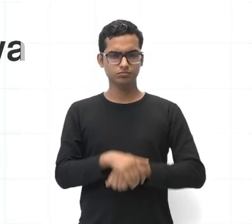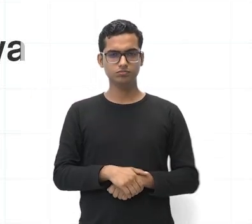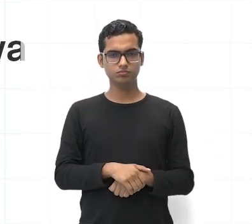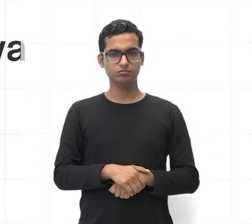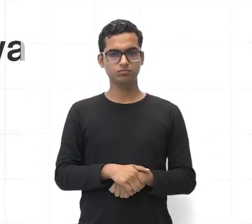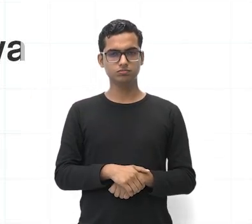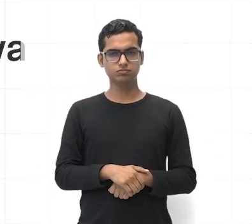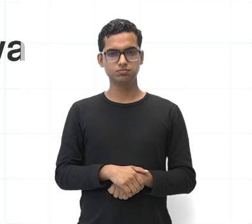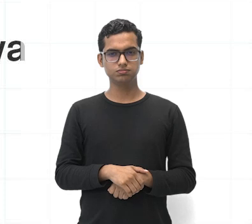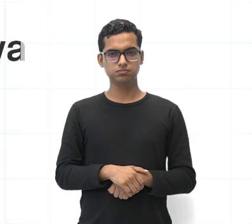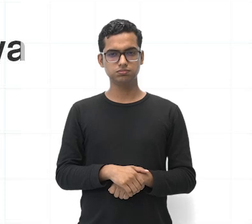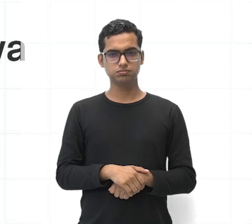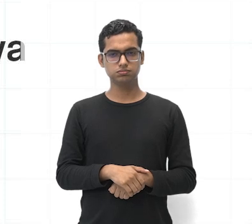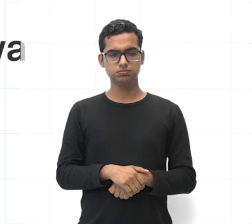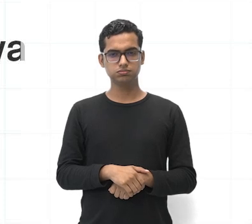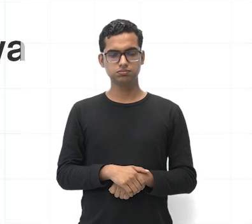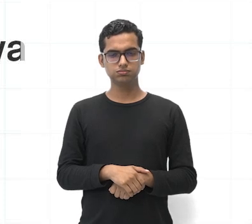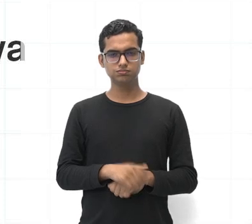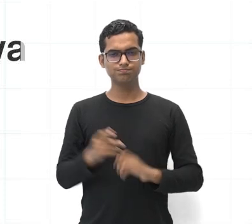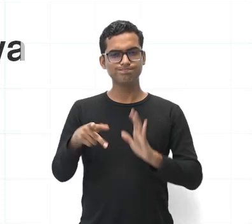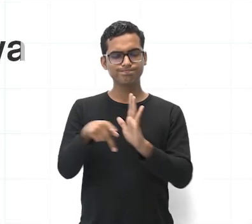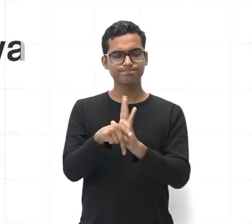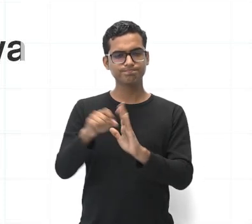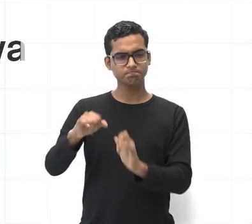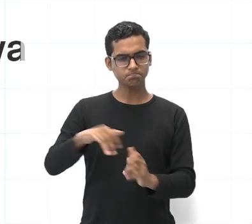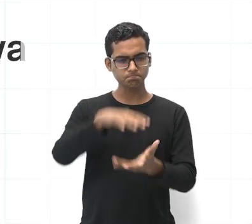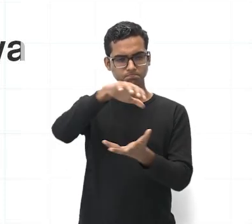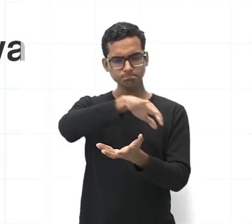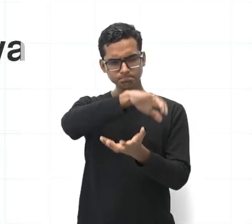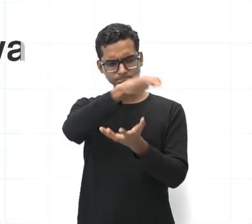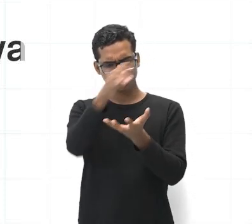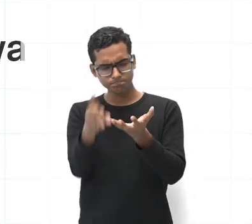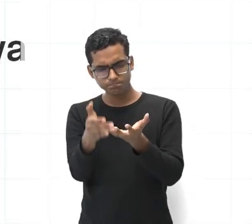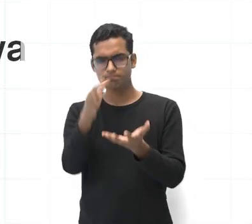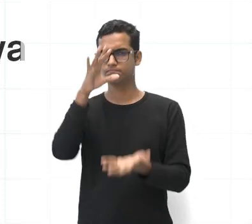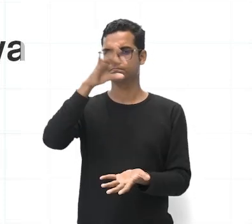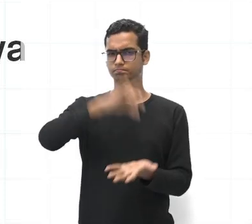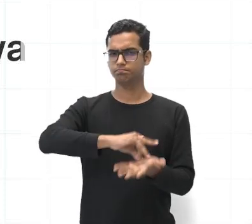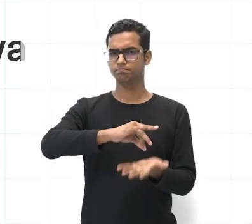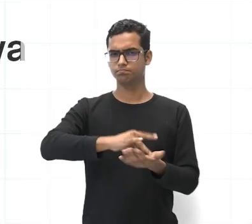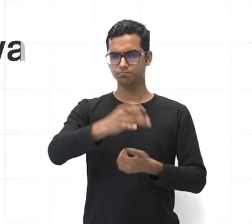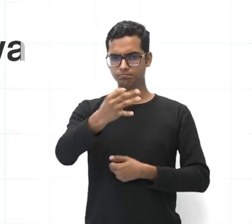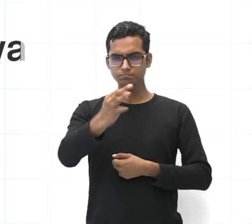a circunferência da Terra, certo?